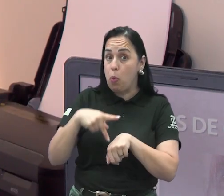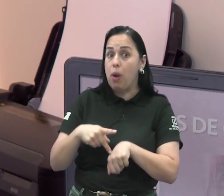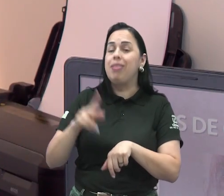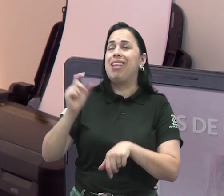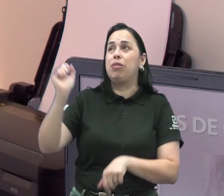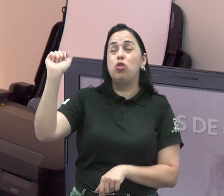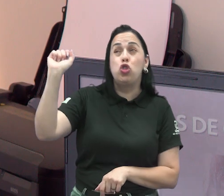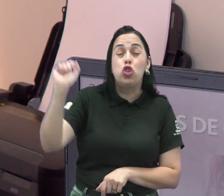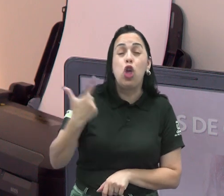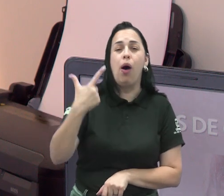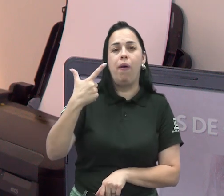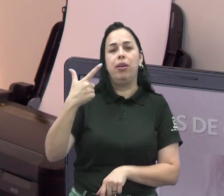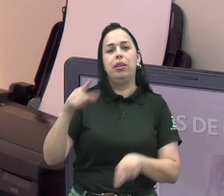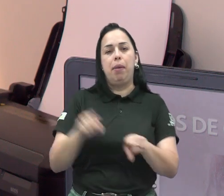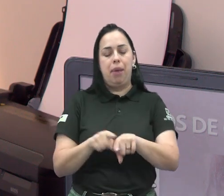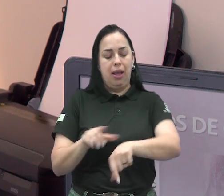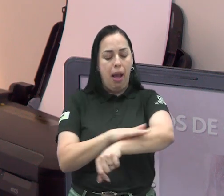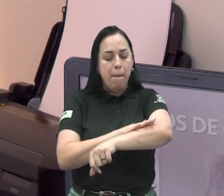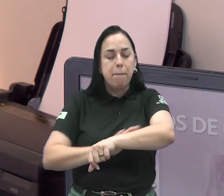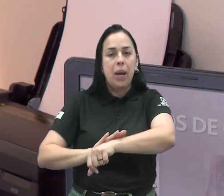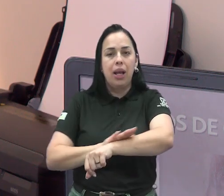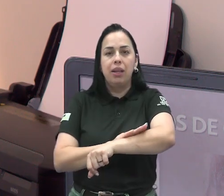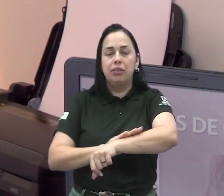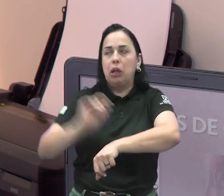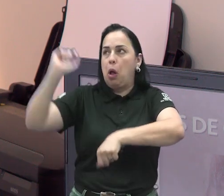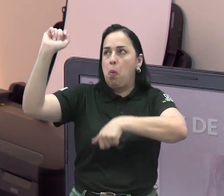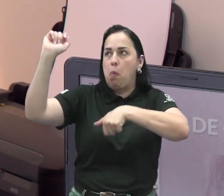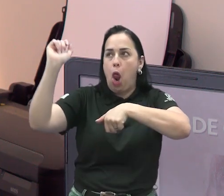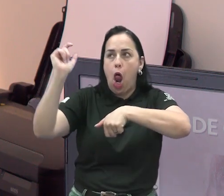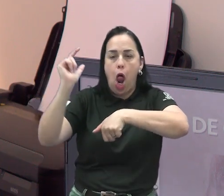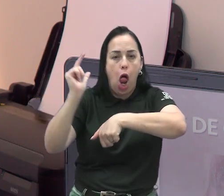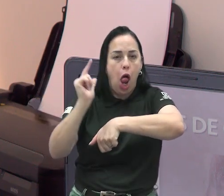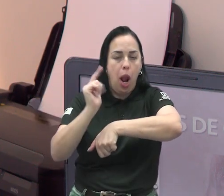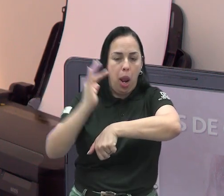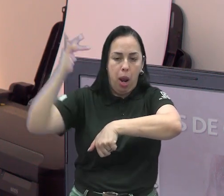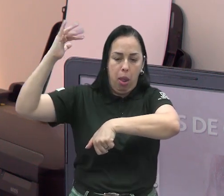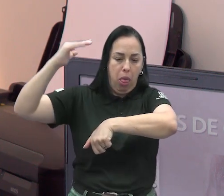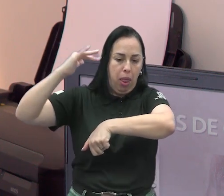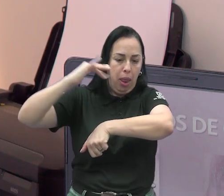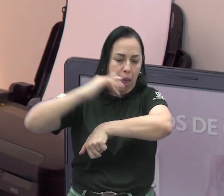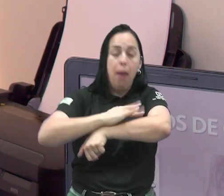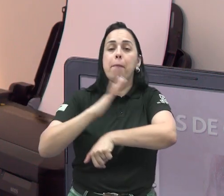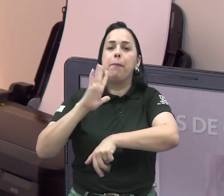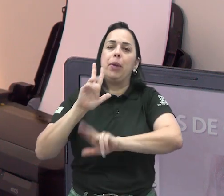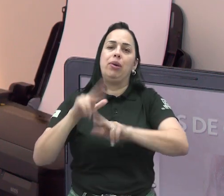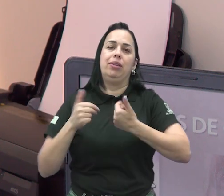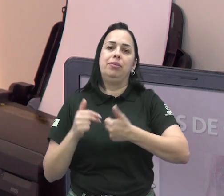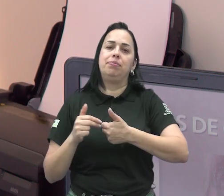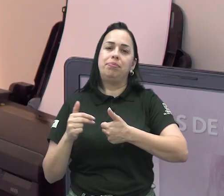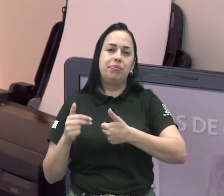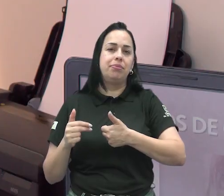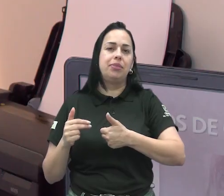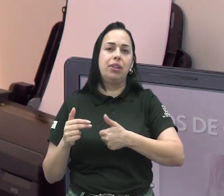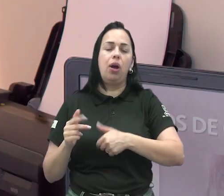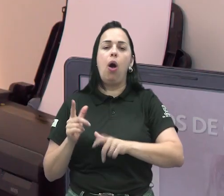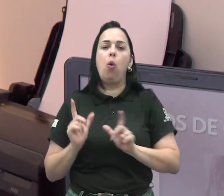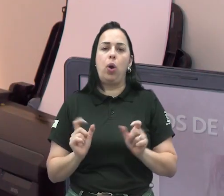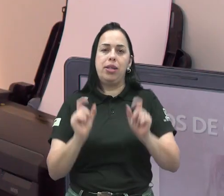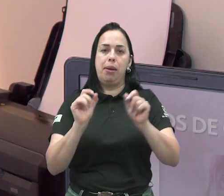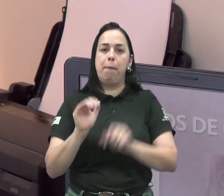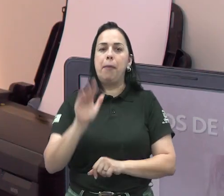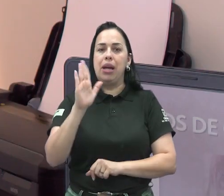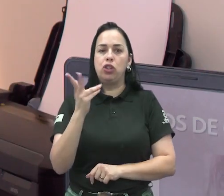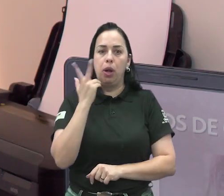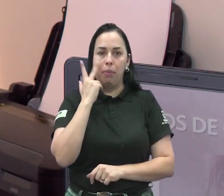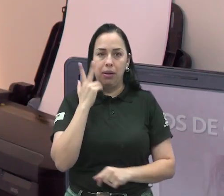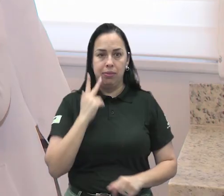e isso é um dos fatores de risco, e também a pele é um órgão que fica muito exposto a essa radiação. Por isso ele acaba como o câncer